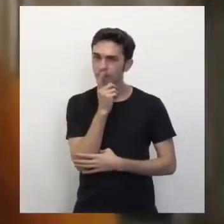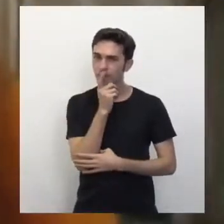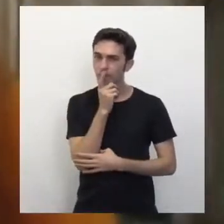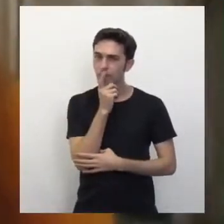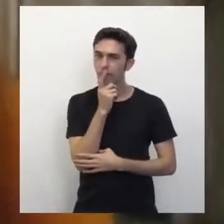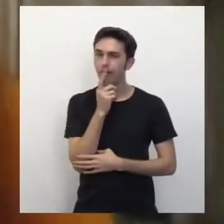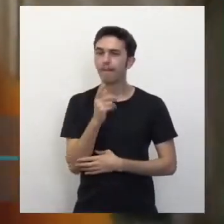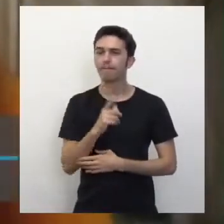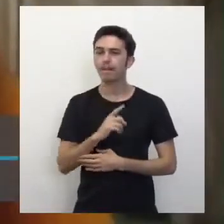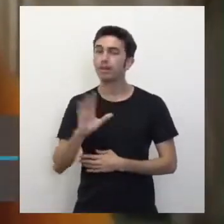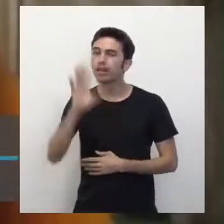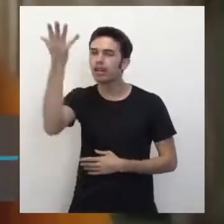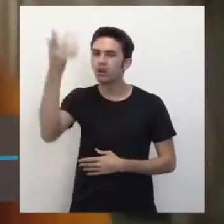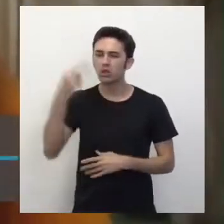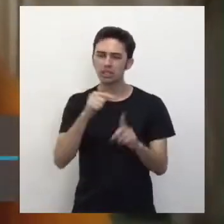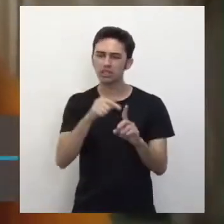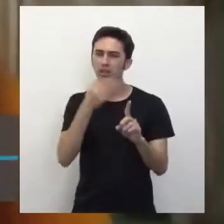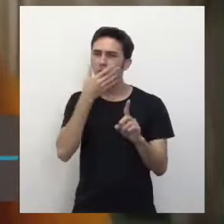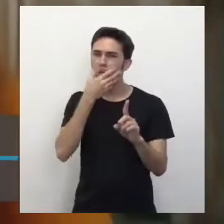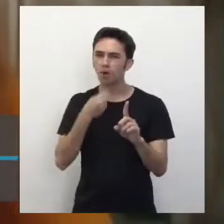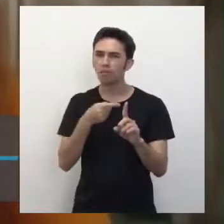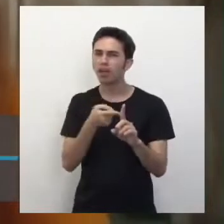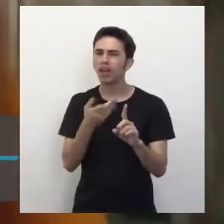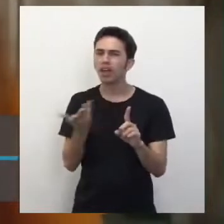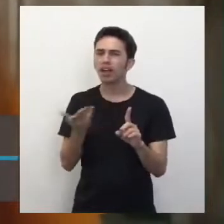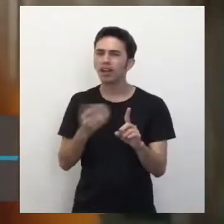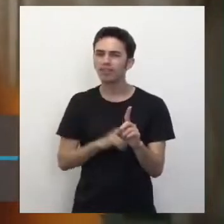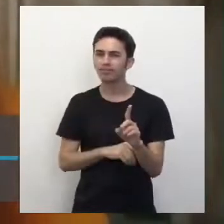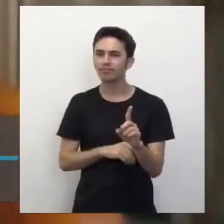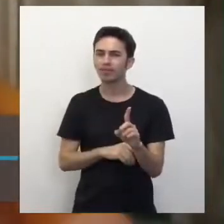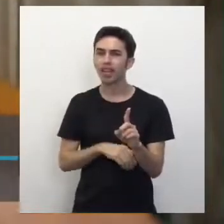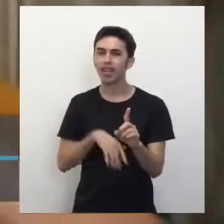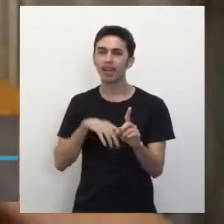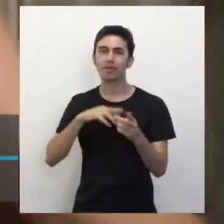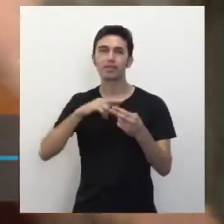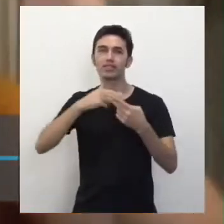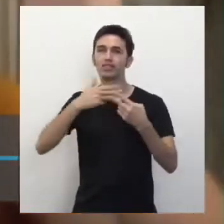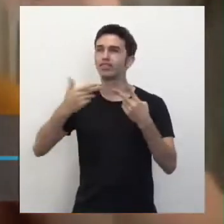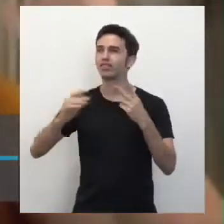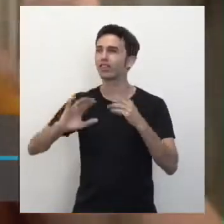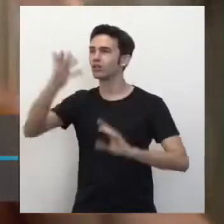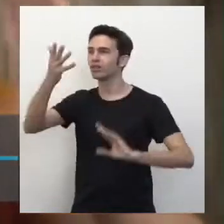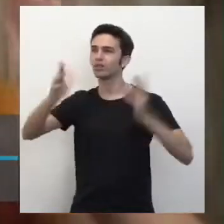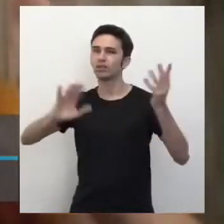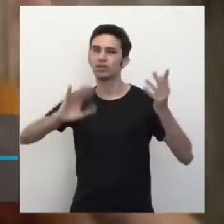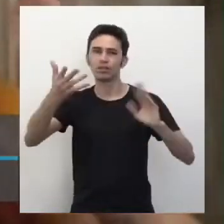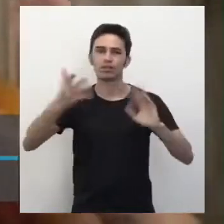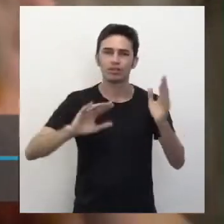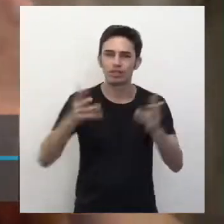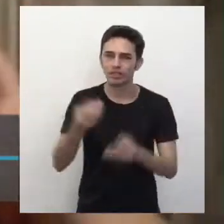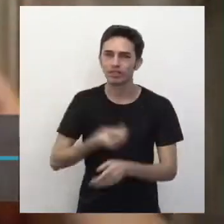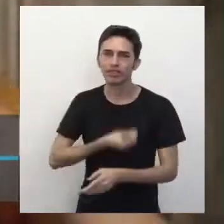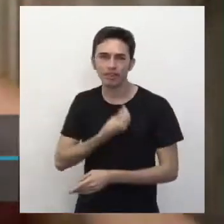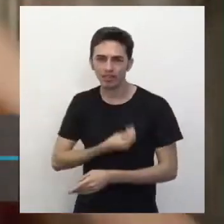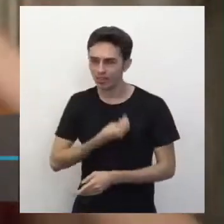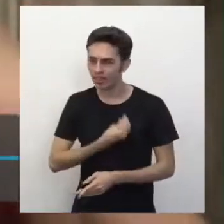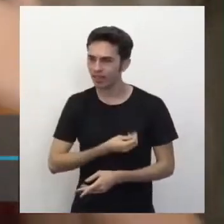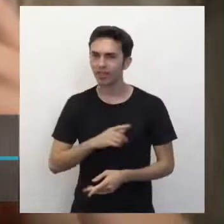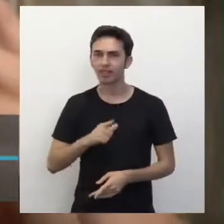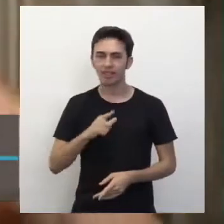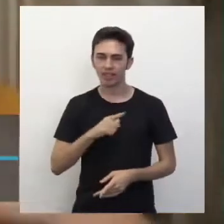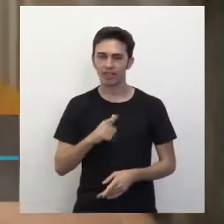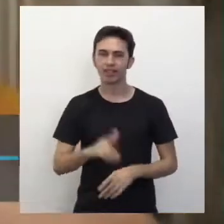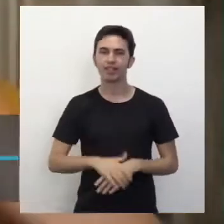acontecia com o Édipo? Né? Ele passa por muitas coisas ao longo da trajetória da vida dele, que